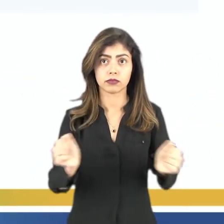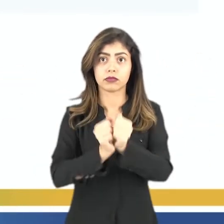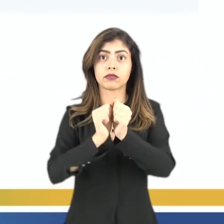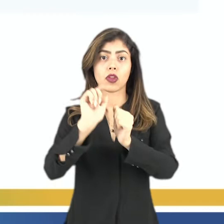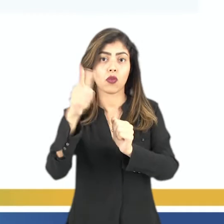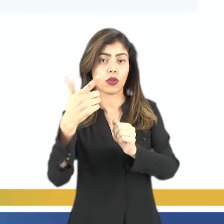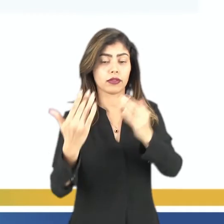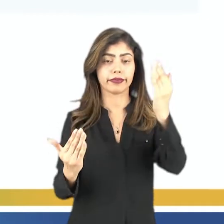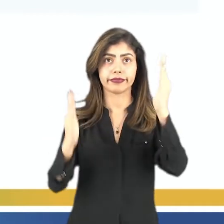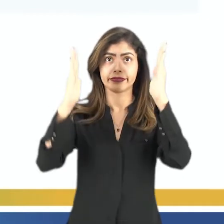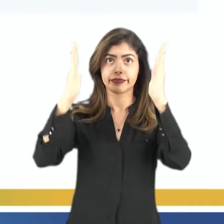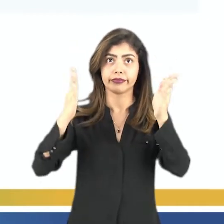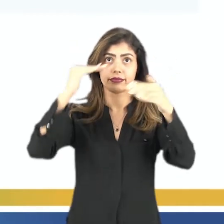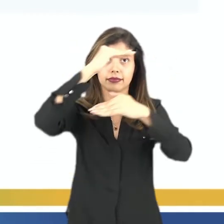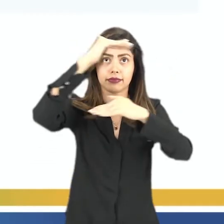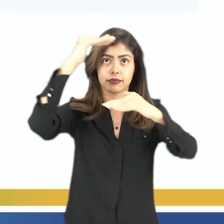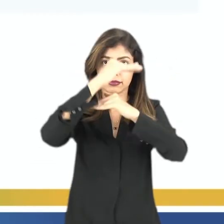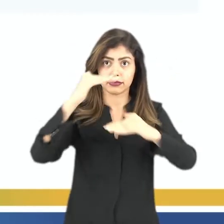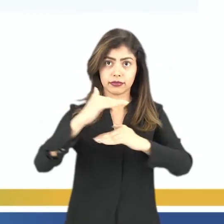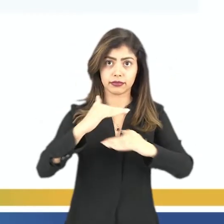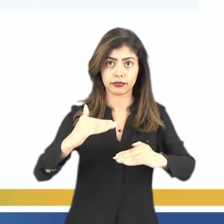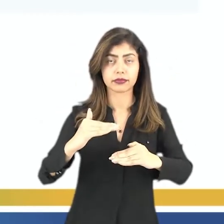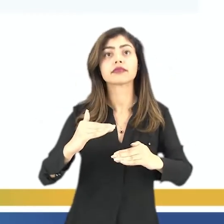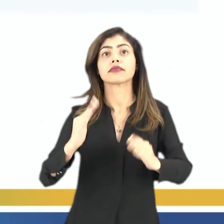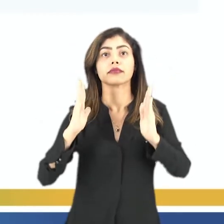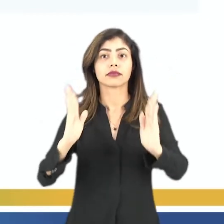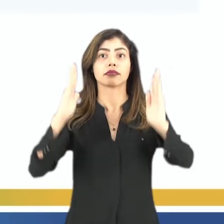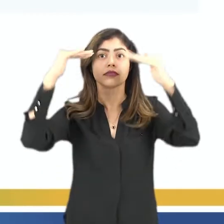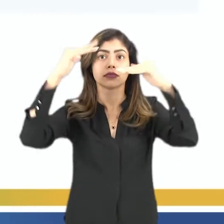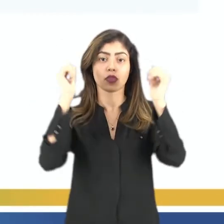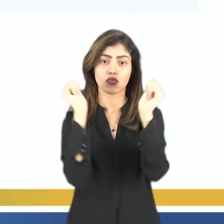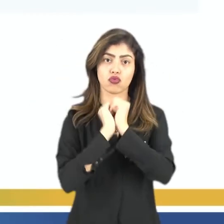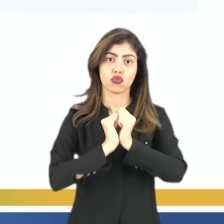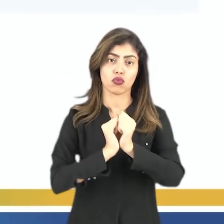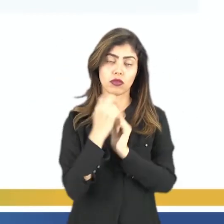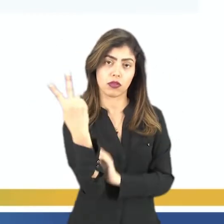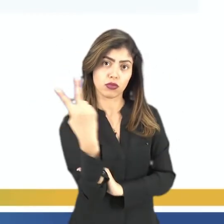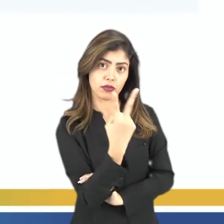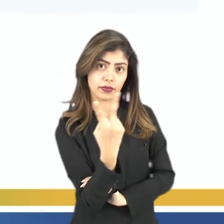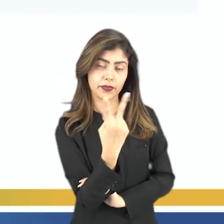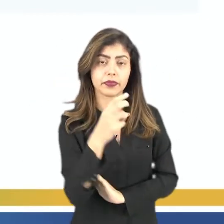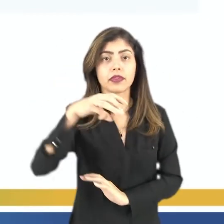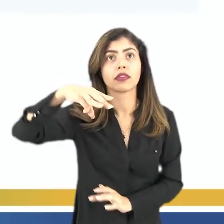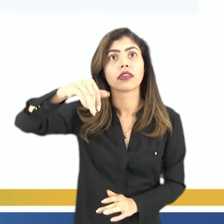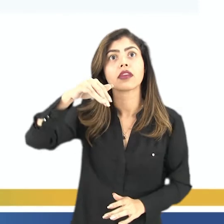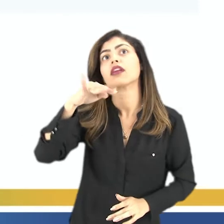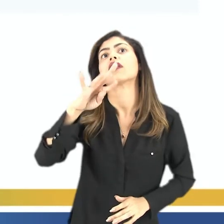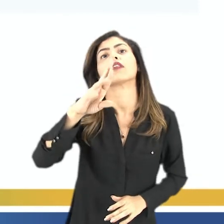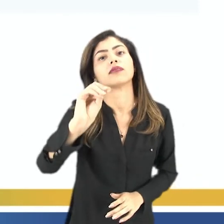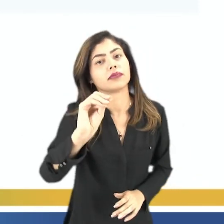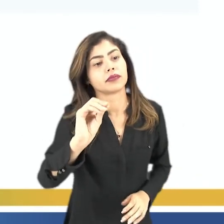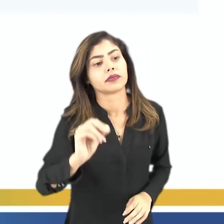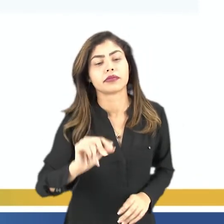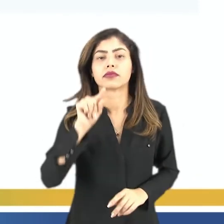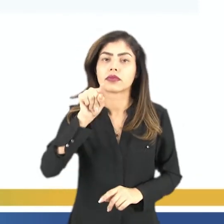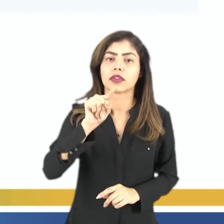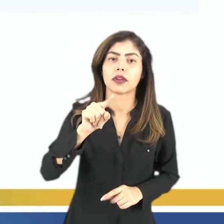com outro paralelo. Então, esse circuito tem série e paralelo junto, é um circuito misto, tá bom? Então, você vai pegar aqueles